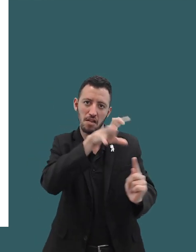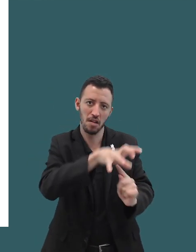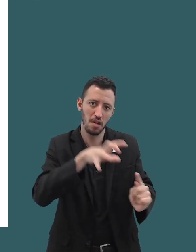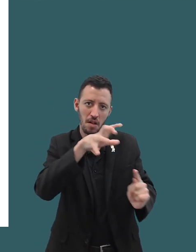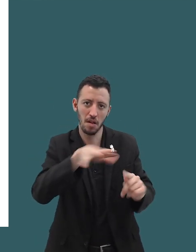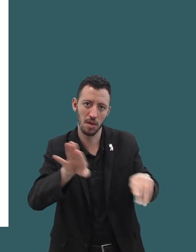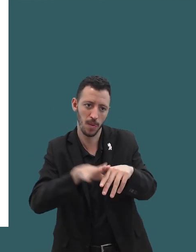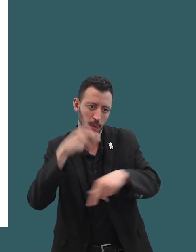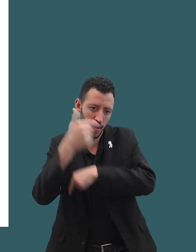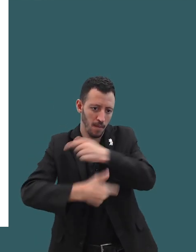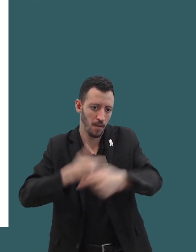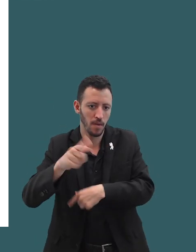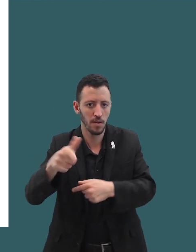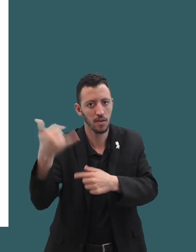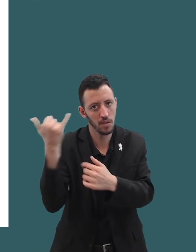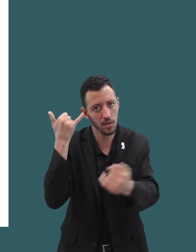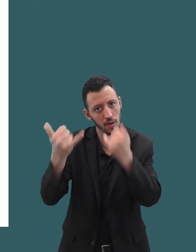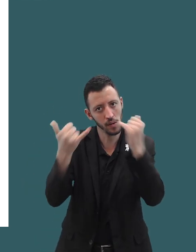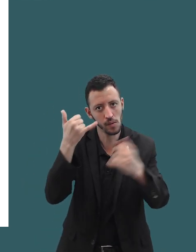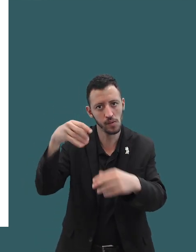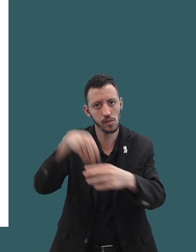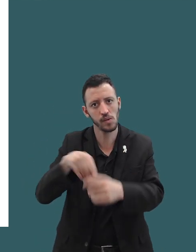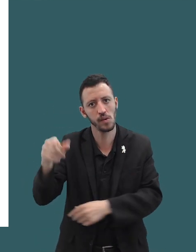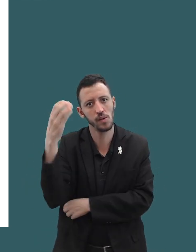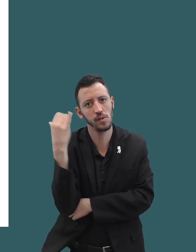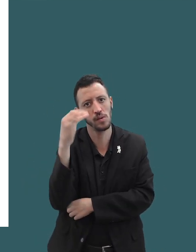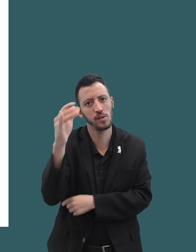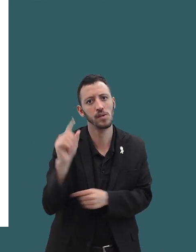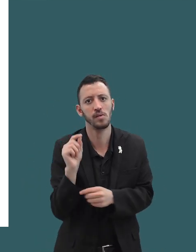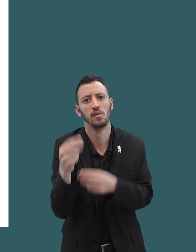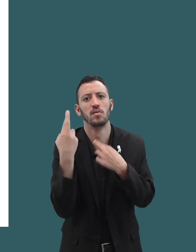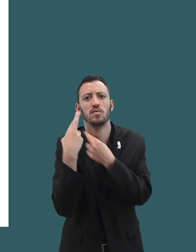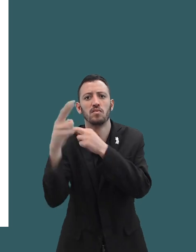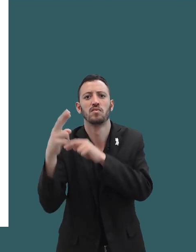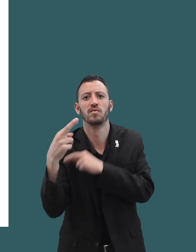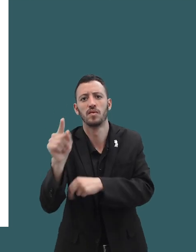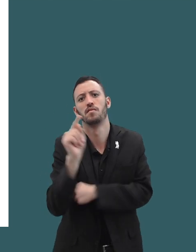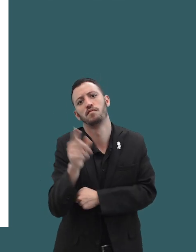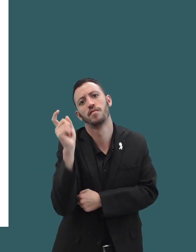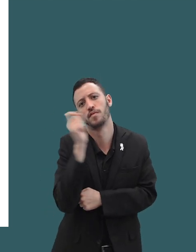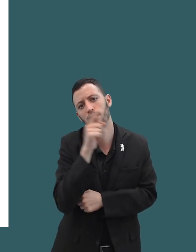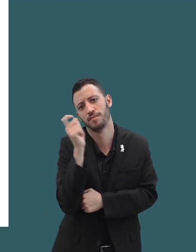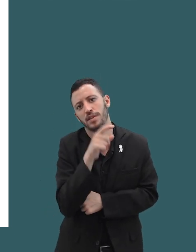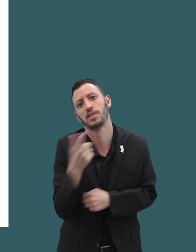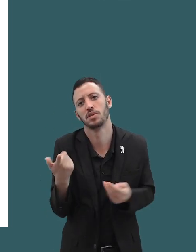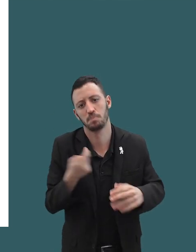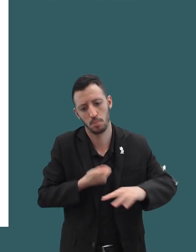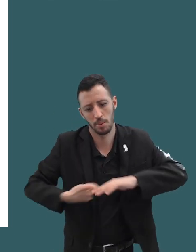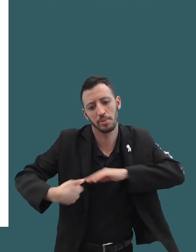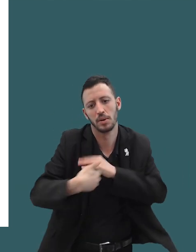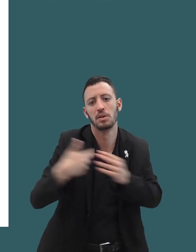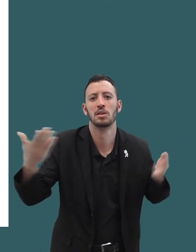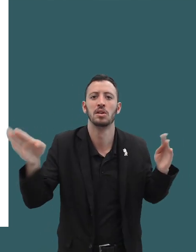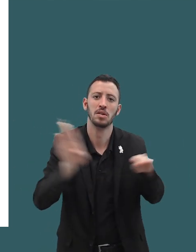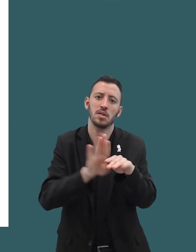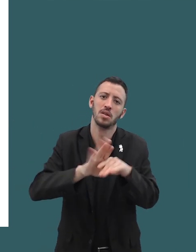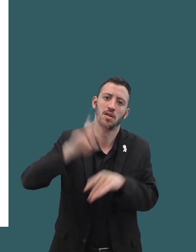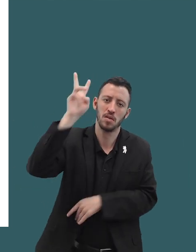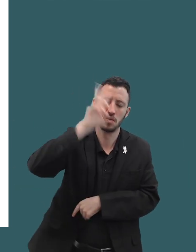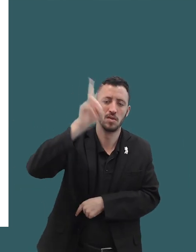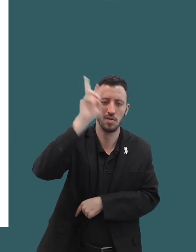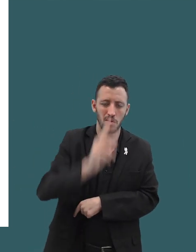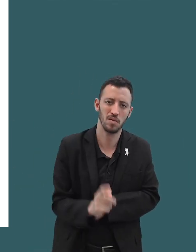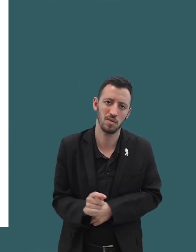todo trabalhando a informação científica numa perspectiva distorcida. E aí eu gostaria de lembrar